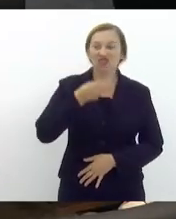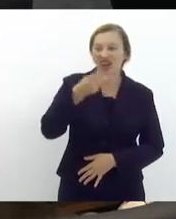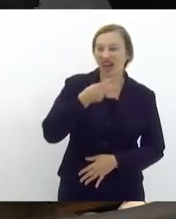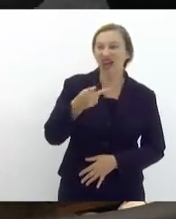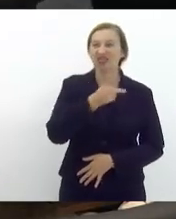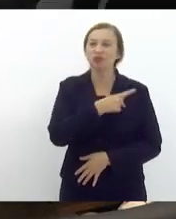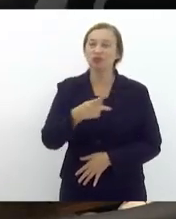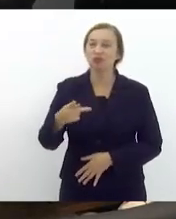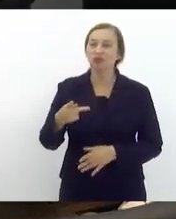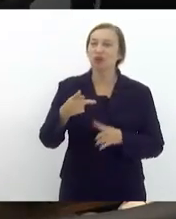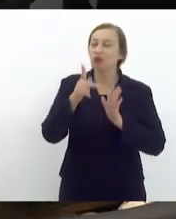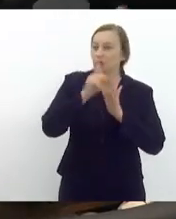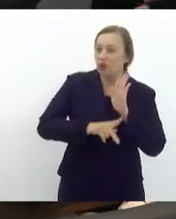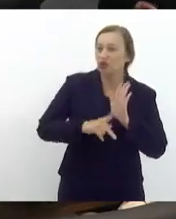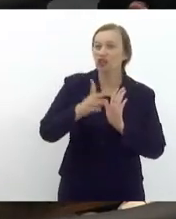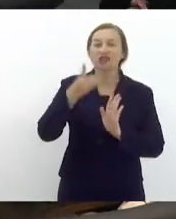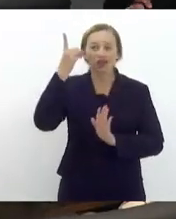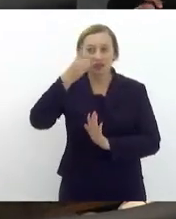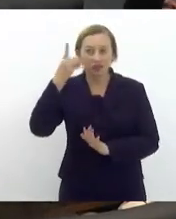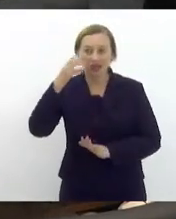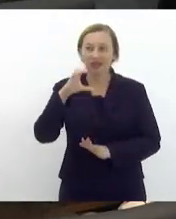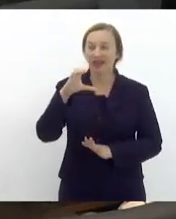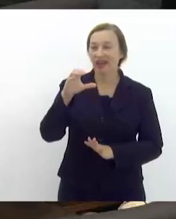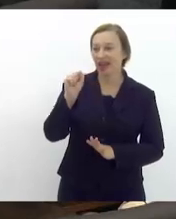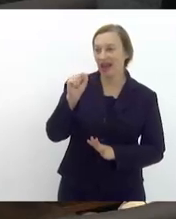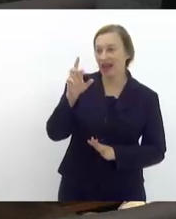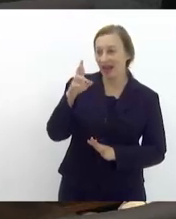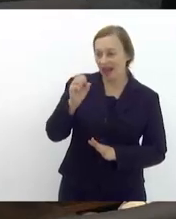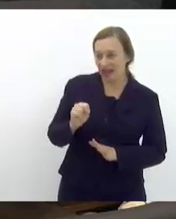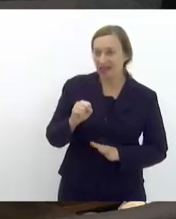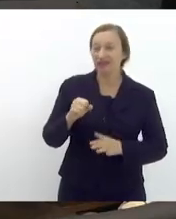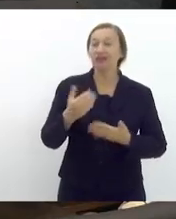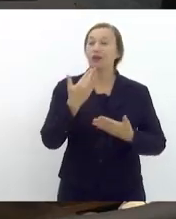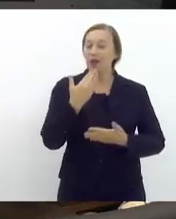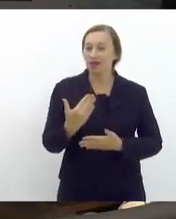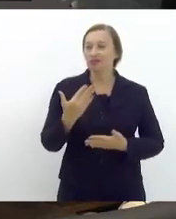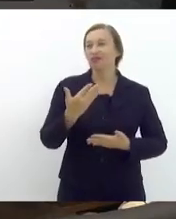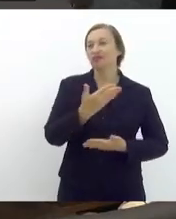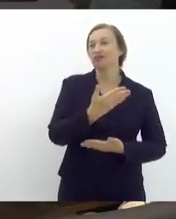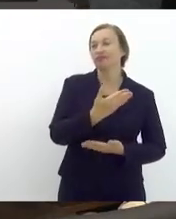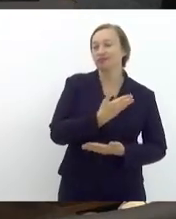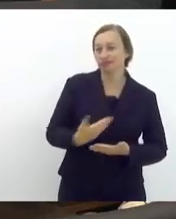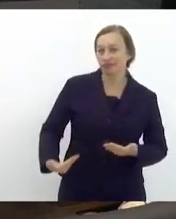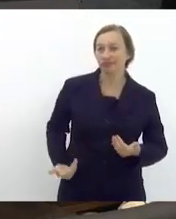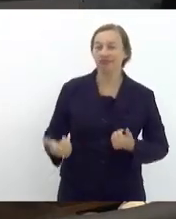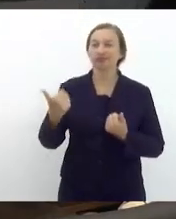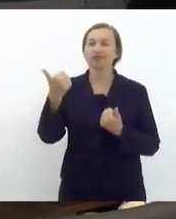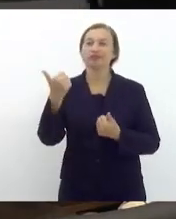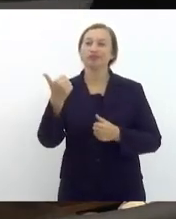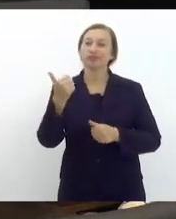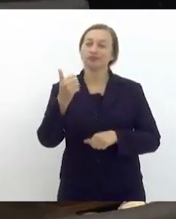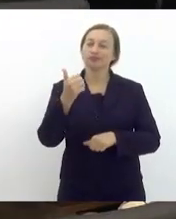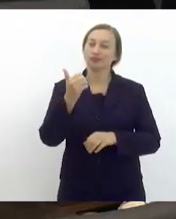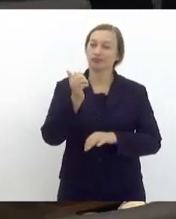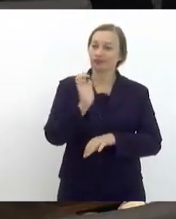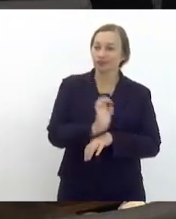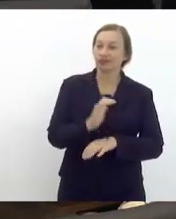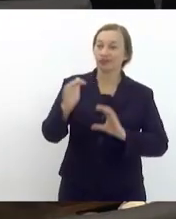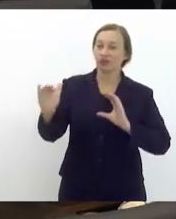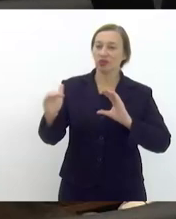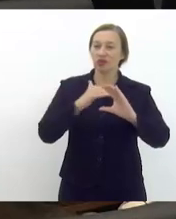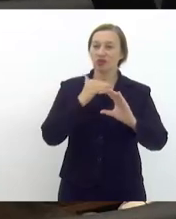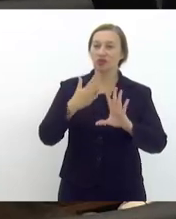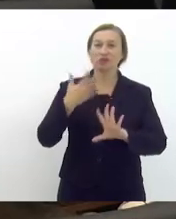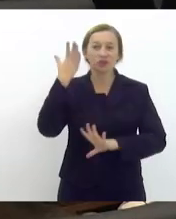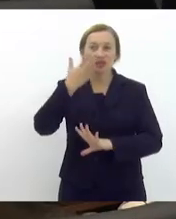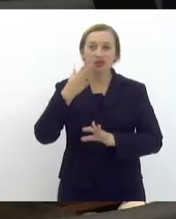projeto da deputada Carla Machado que solicita ao governador do Estado exatamente o envio de mensagem dispondo sobre os